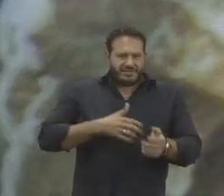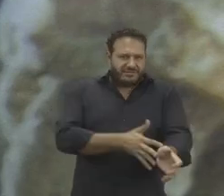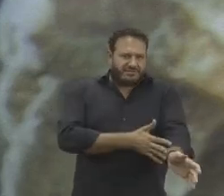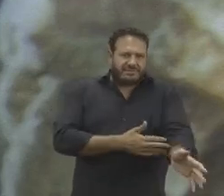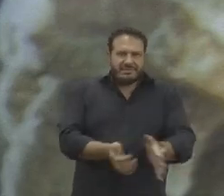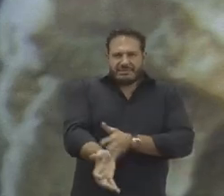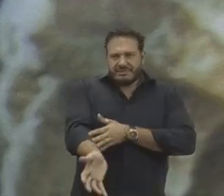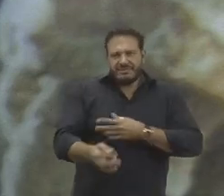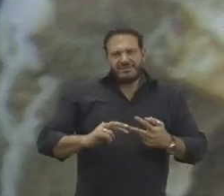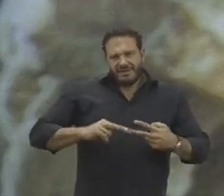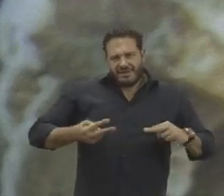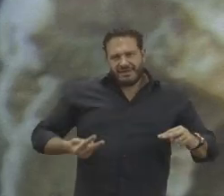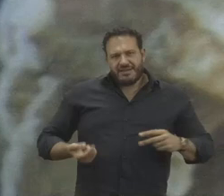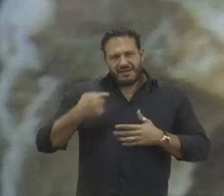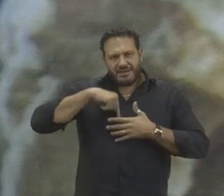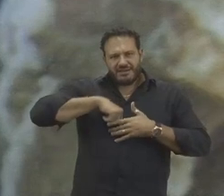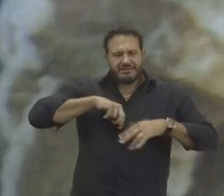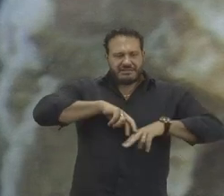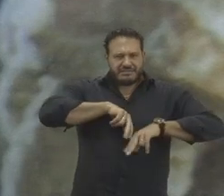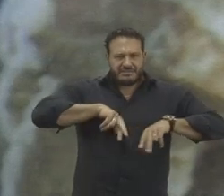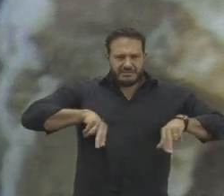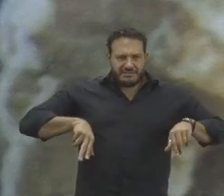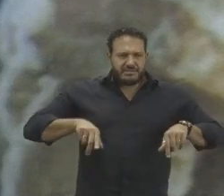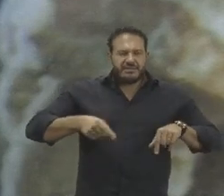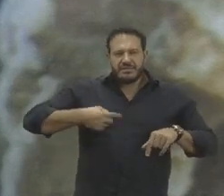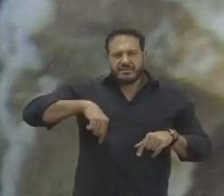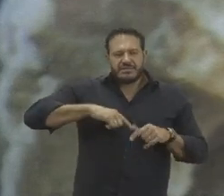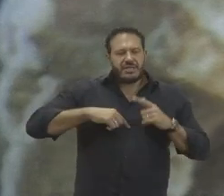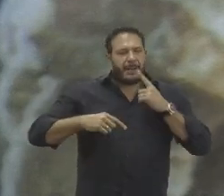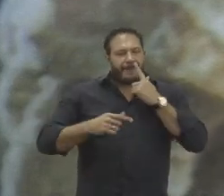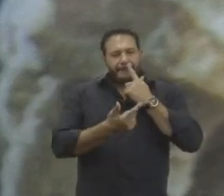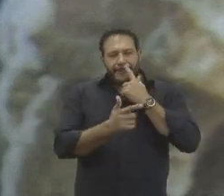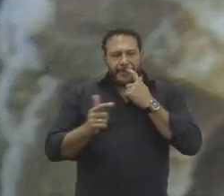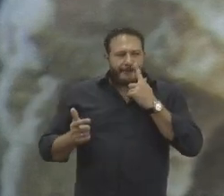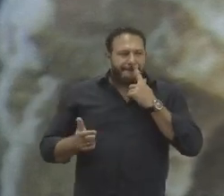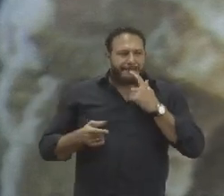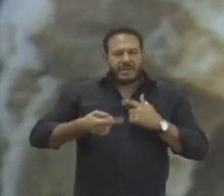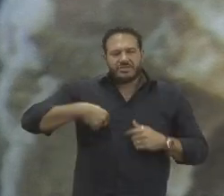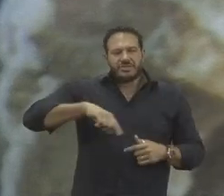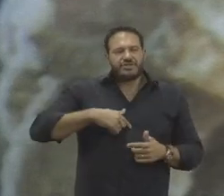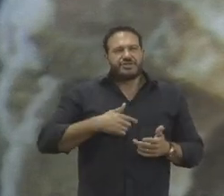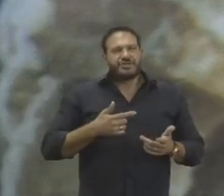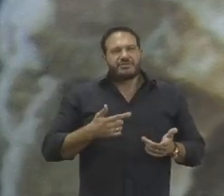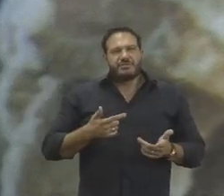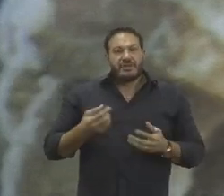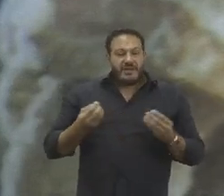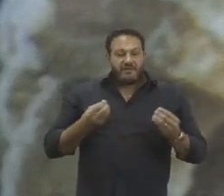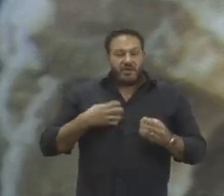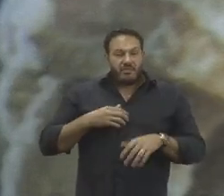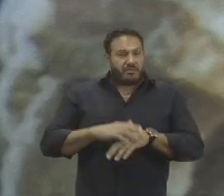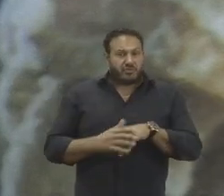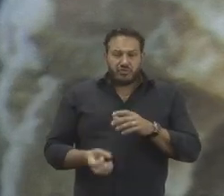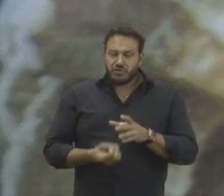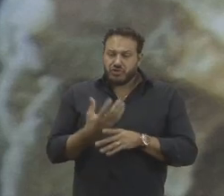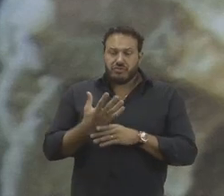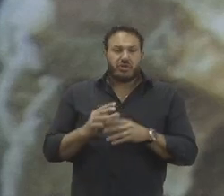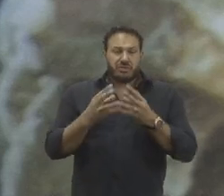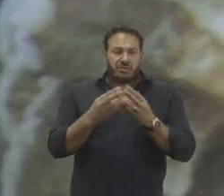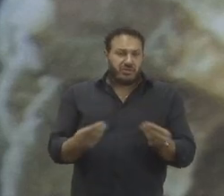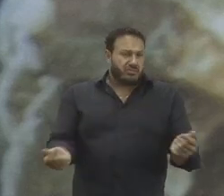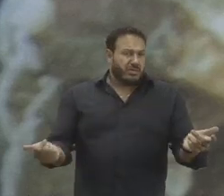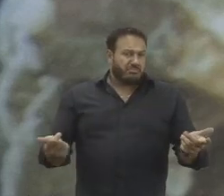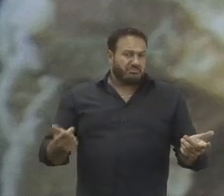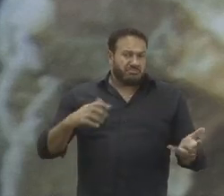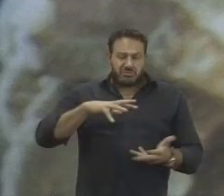DNA a gente eh eh não tem eh a gente do jeito que surgiu pode ir embora também e o